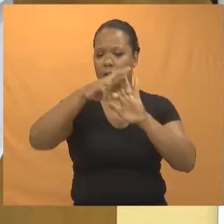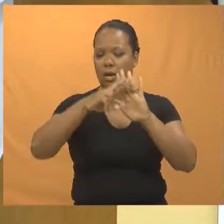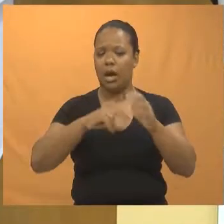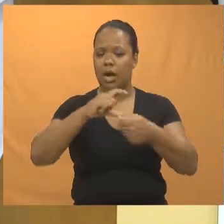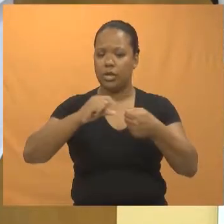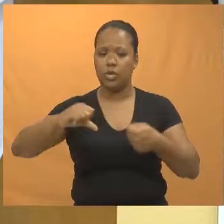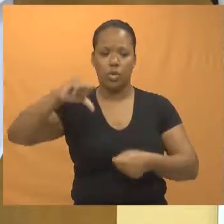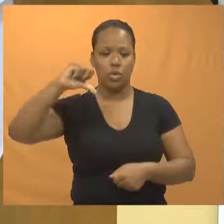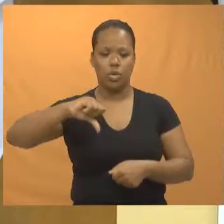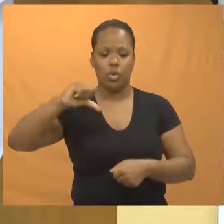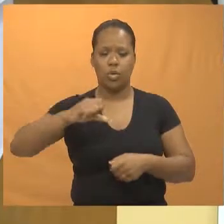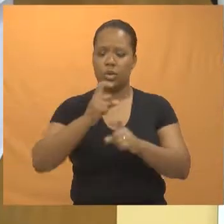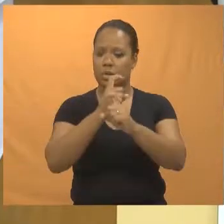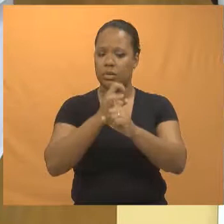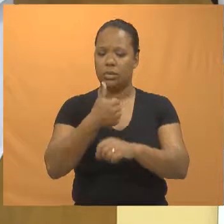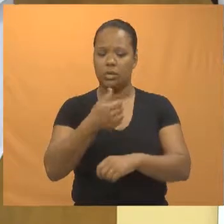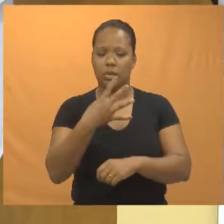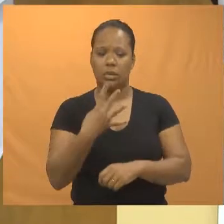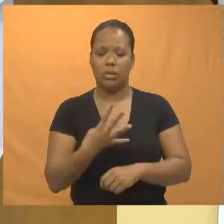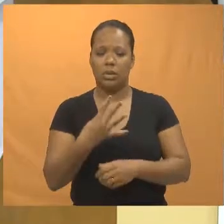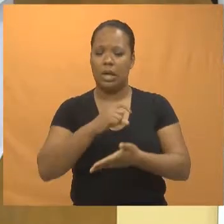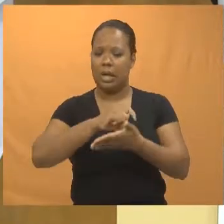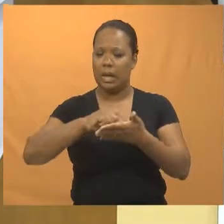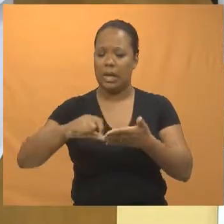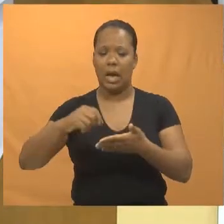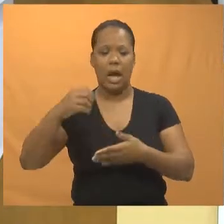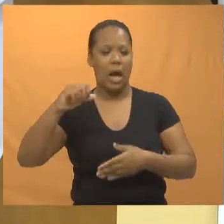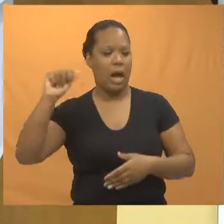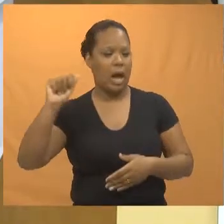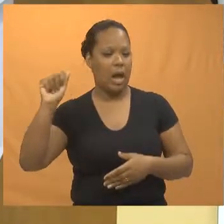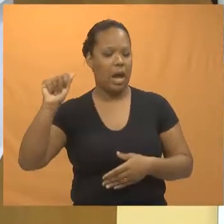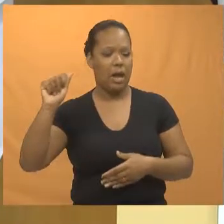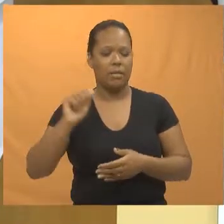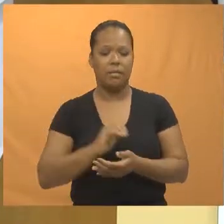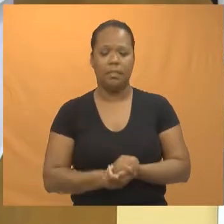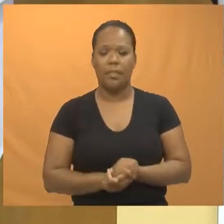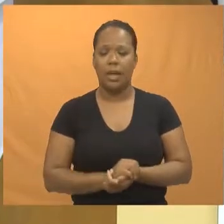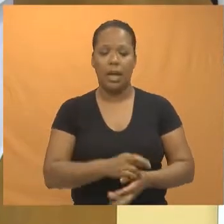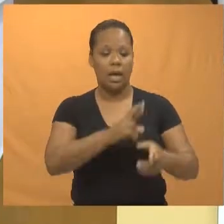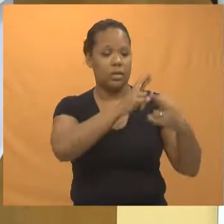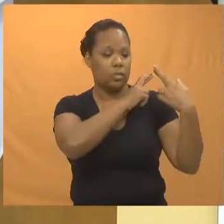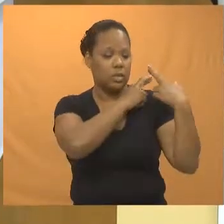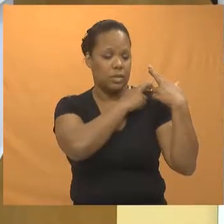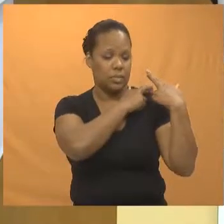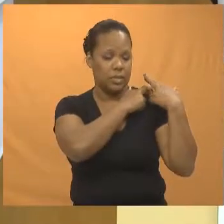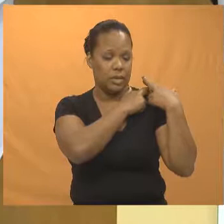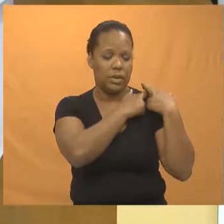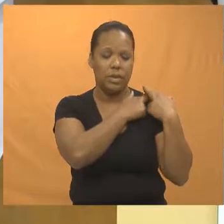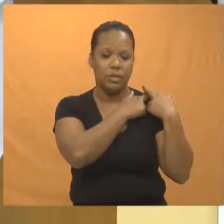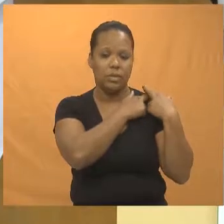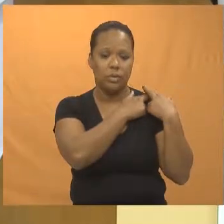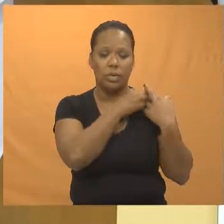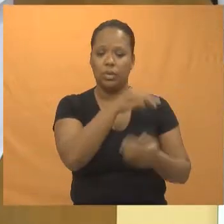artigo 9º, inciso 14, a linha A, que é competência do município